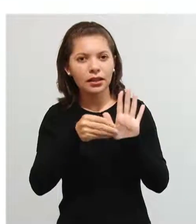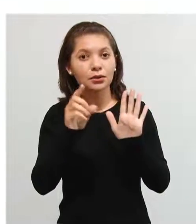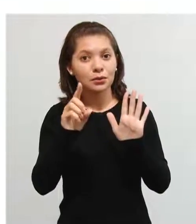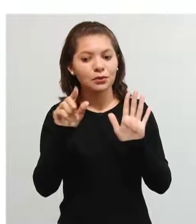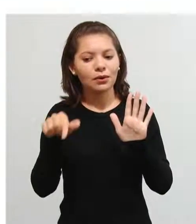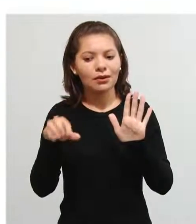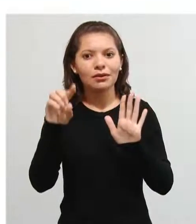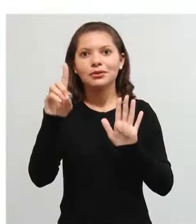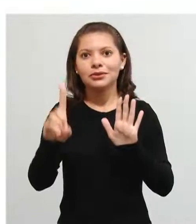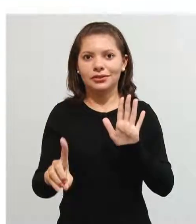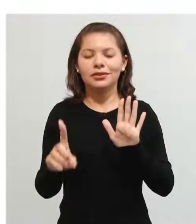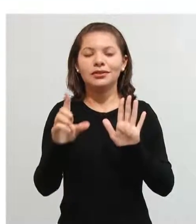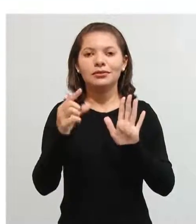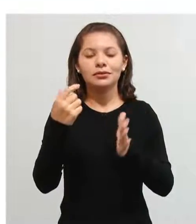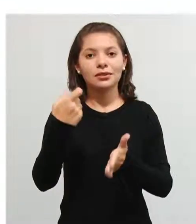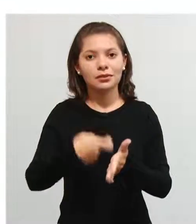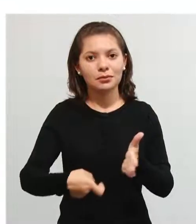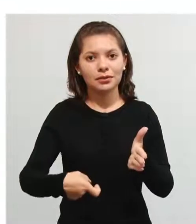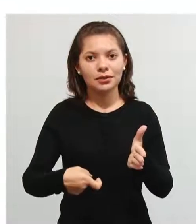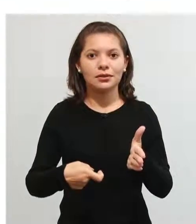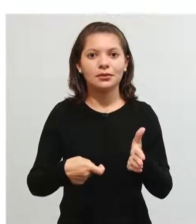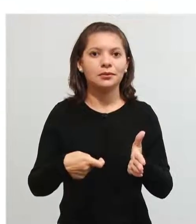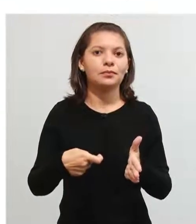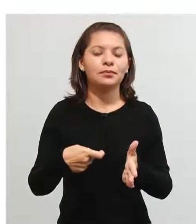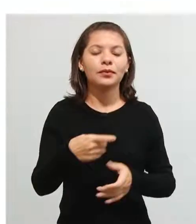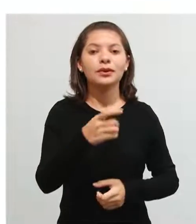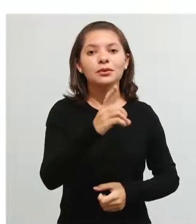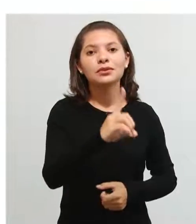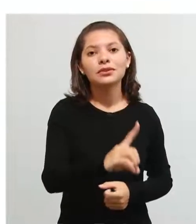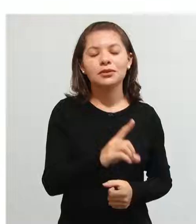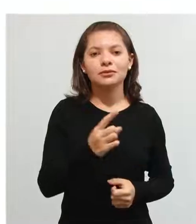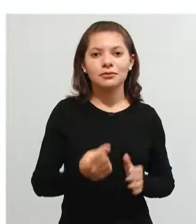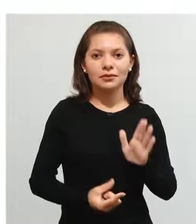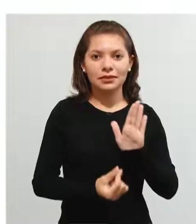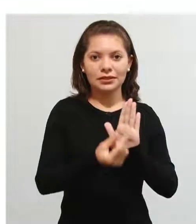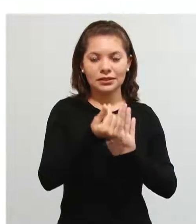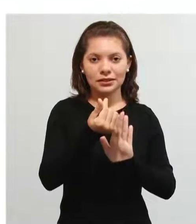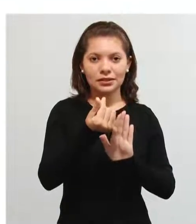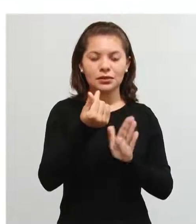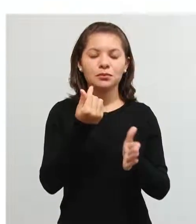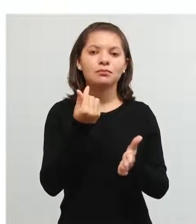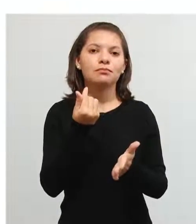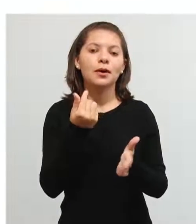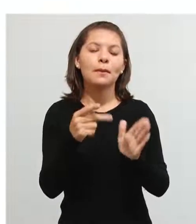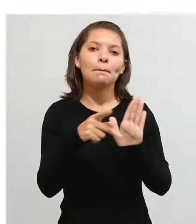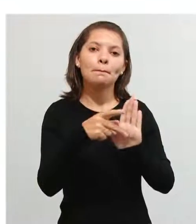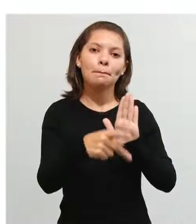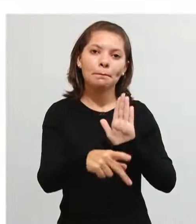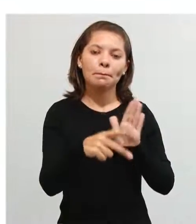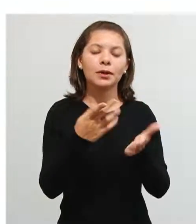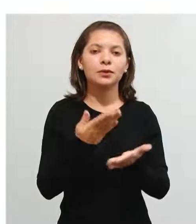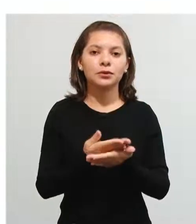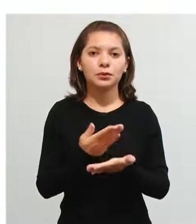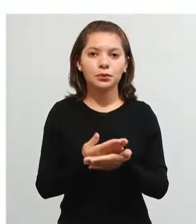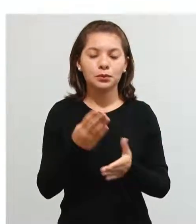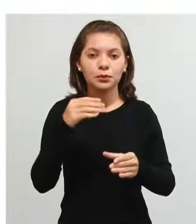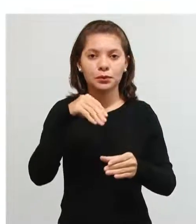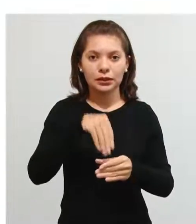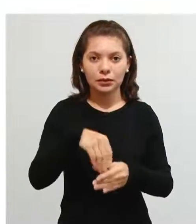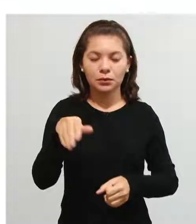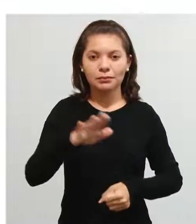tributário. Mas o direito financeiro, ele está para o estudo, dentro do ramo jurídico,